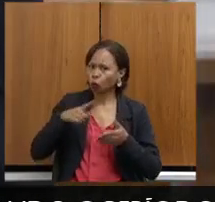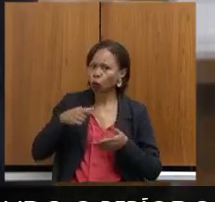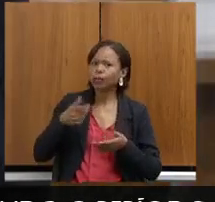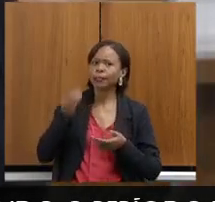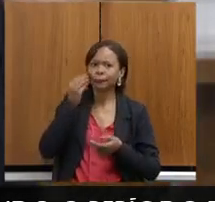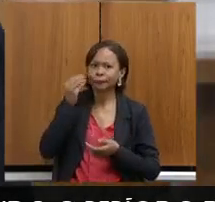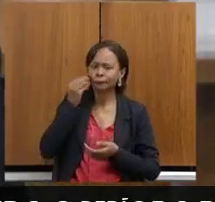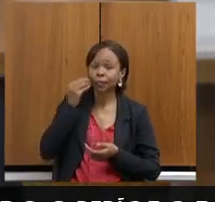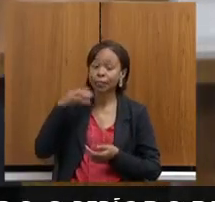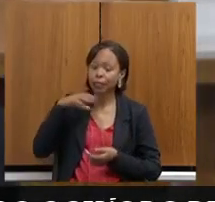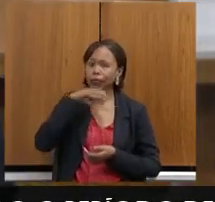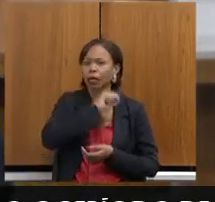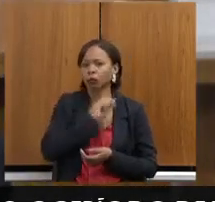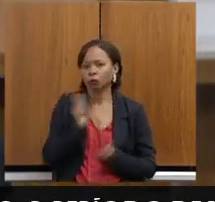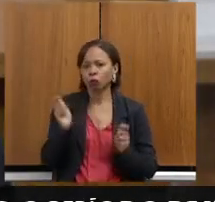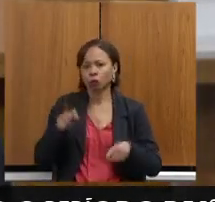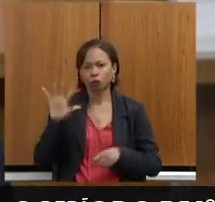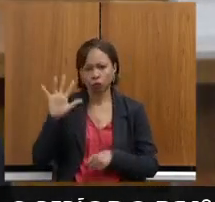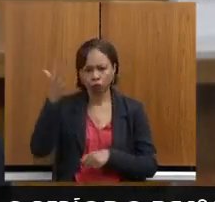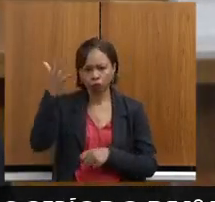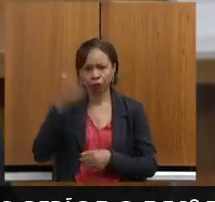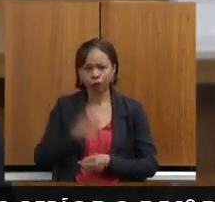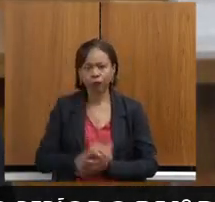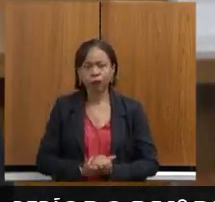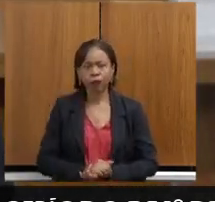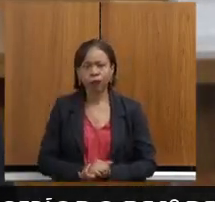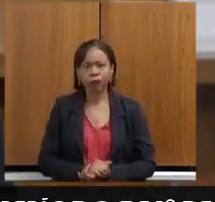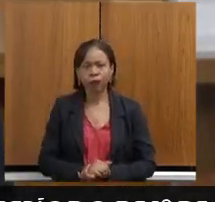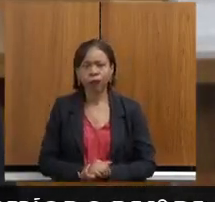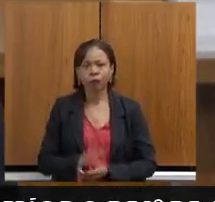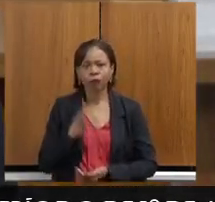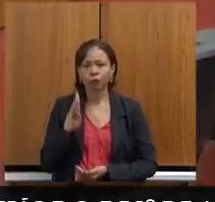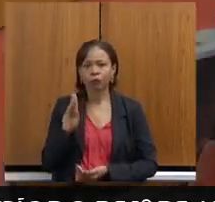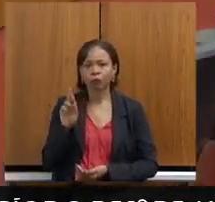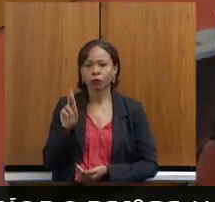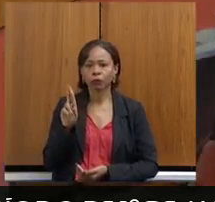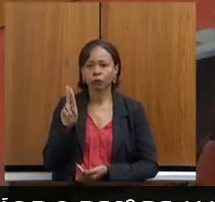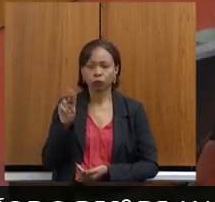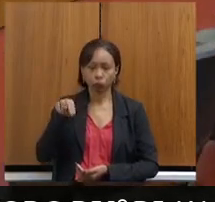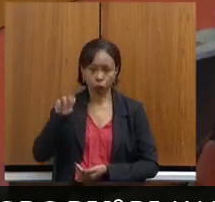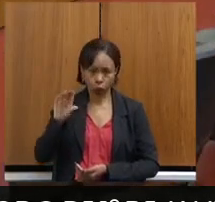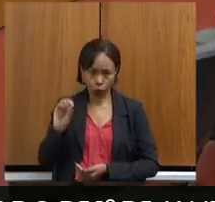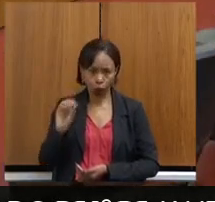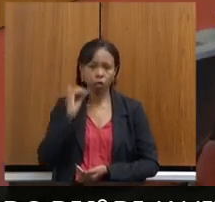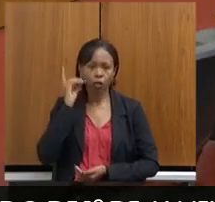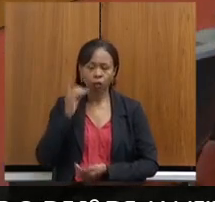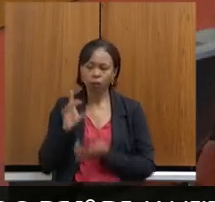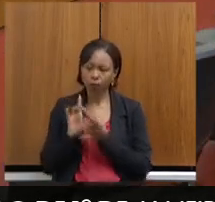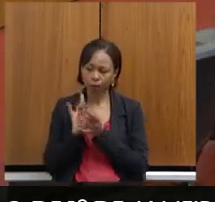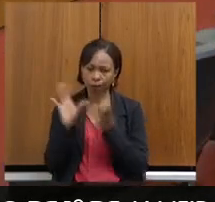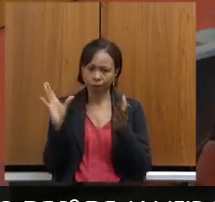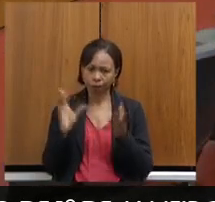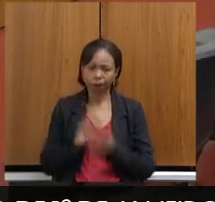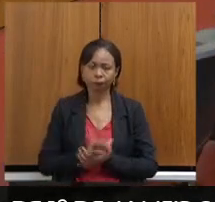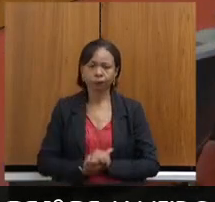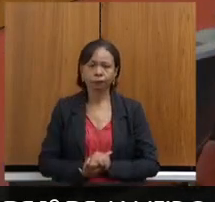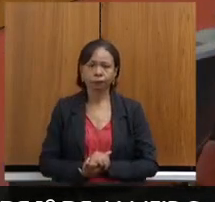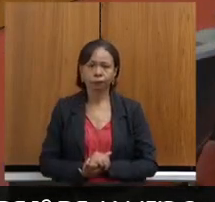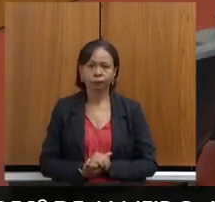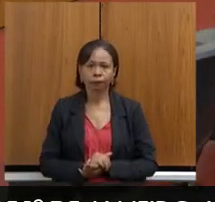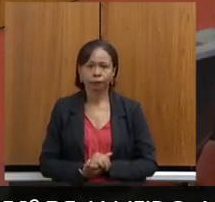aconteça o mais rápido possível Deputado Bruno winckler possa parecer a palavra